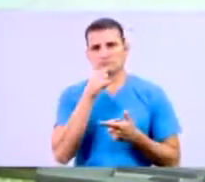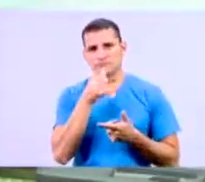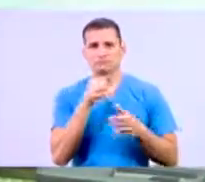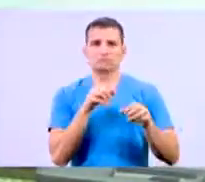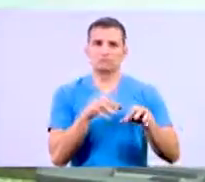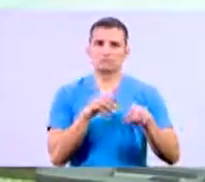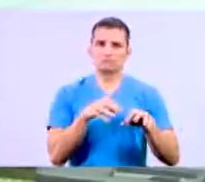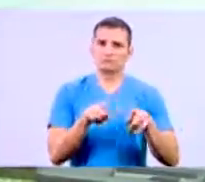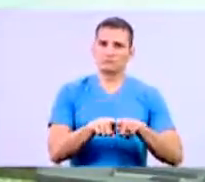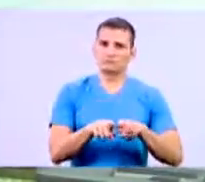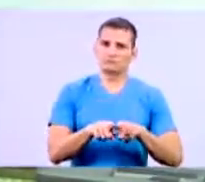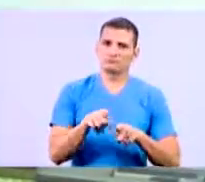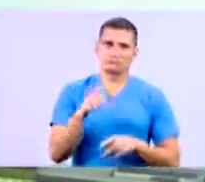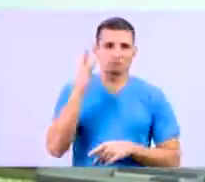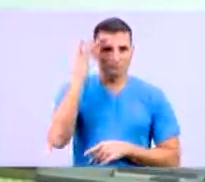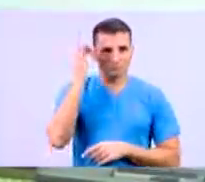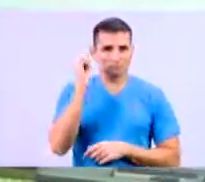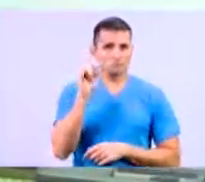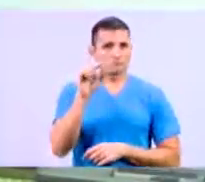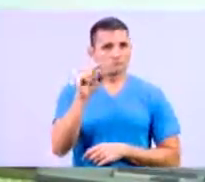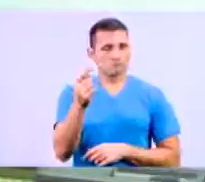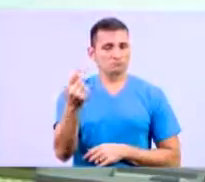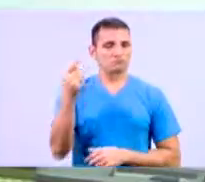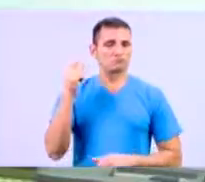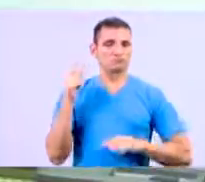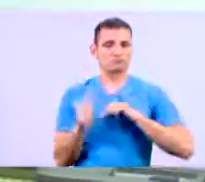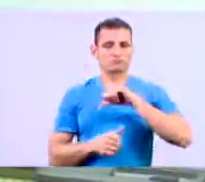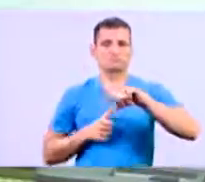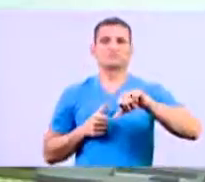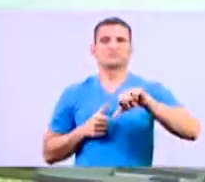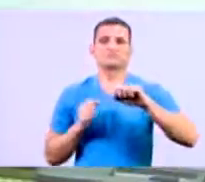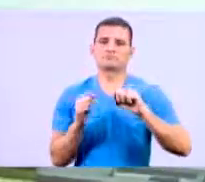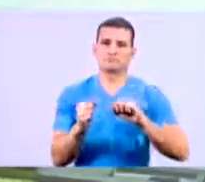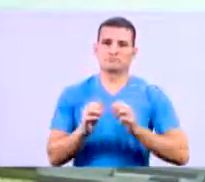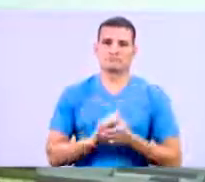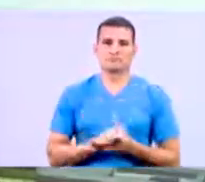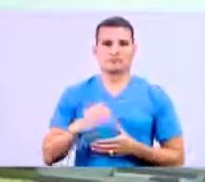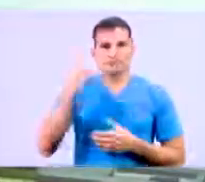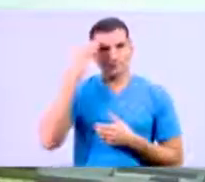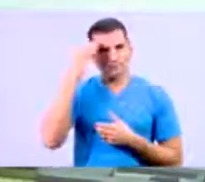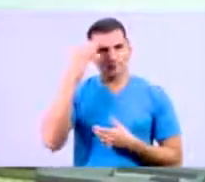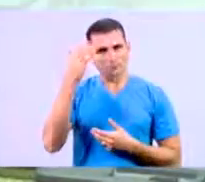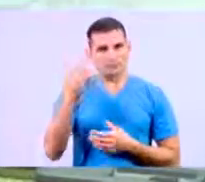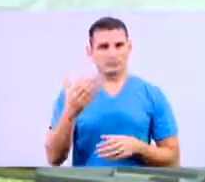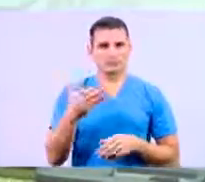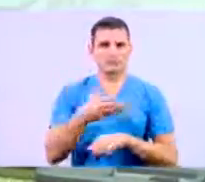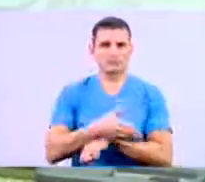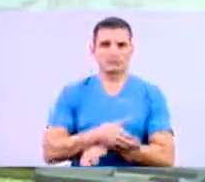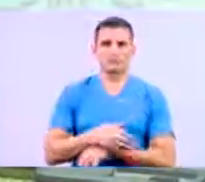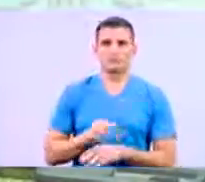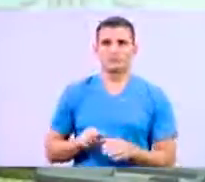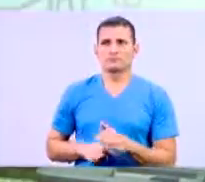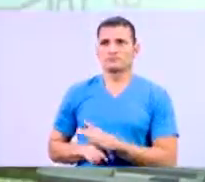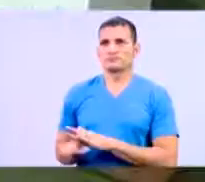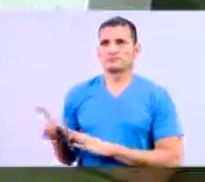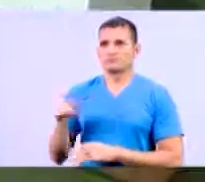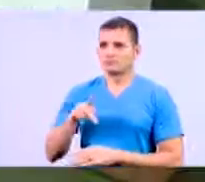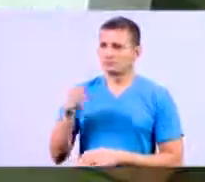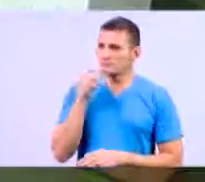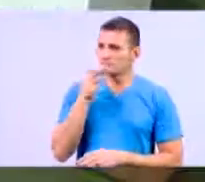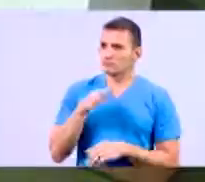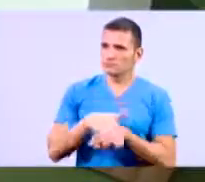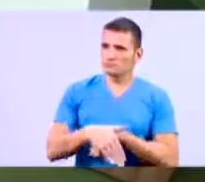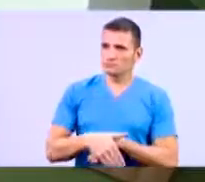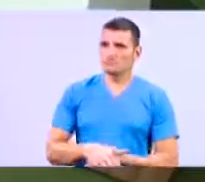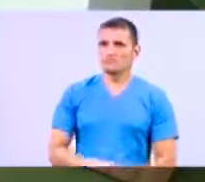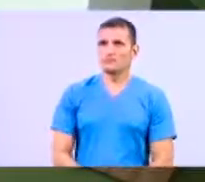ensinando. Amanhã pode ser vocês aqui no meu lugar. Então, muito obrigado pela participação, professor Elias, dá uma boa noite para os nossos polos aí que